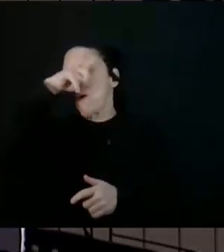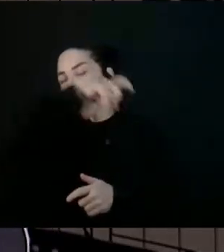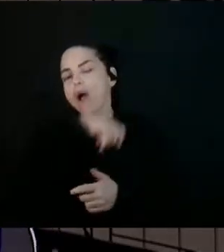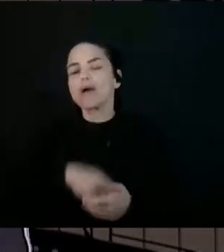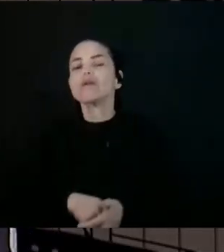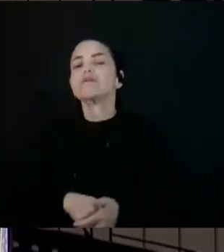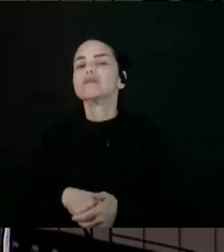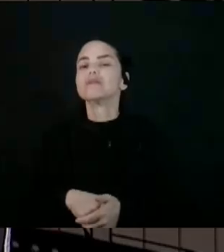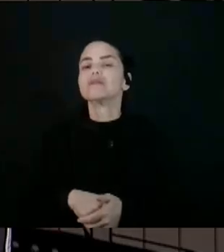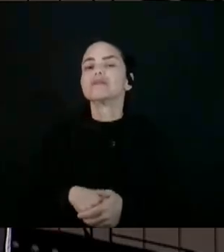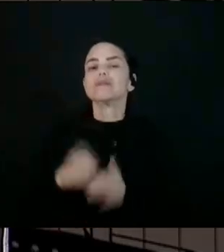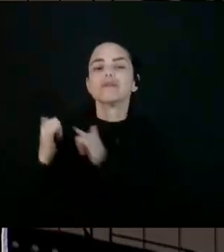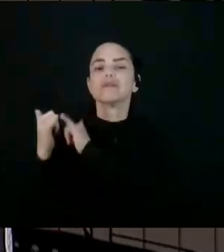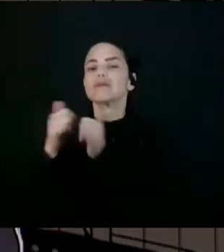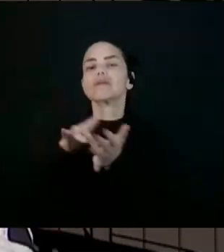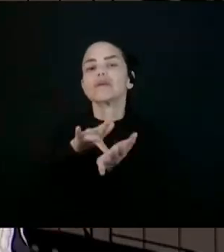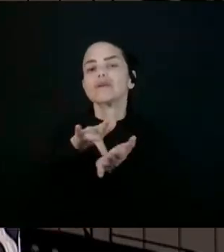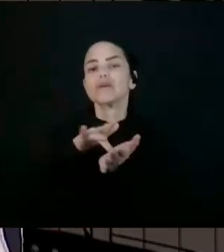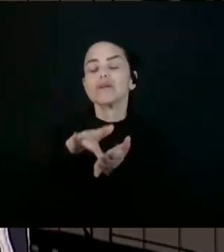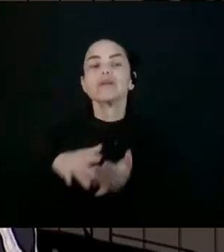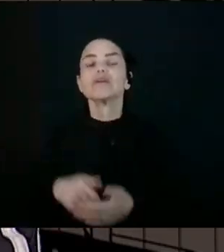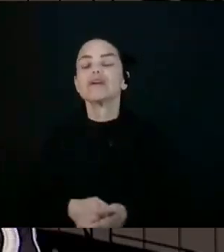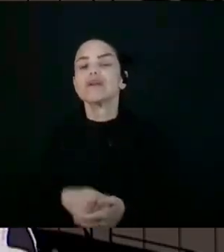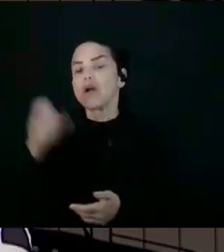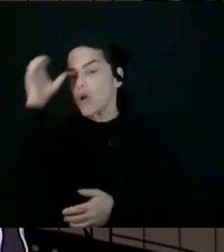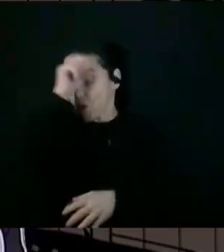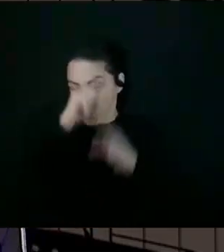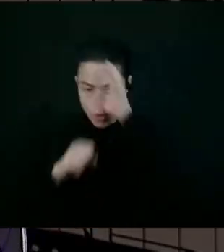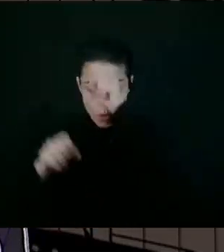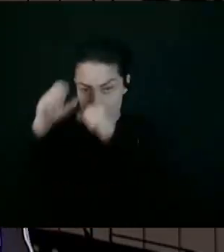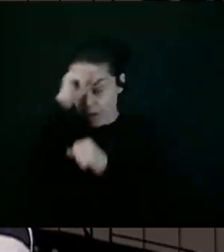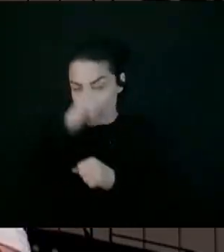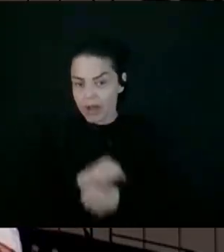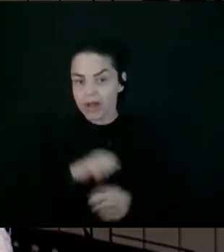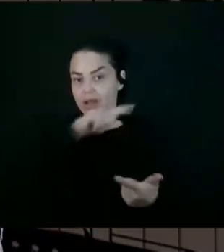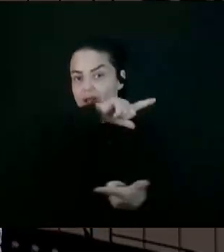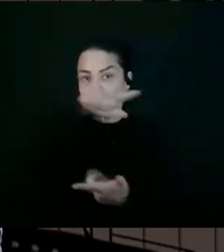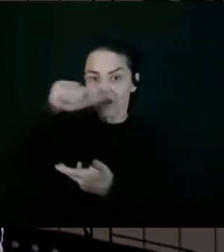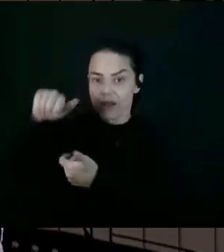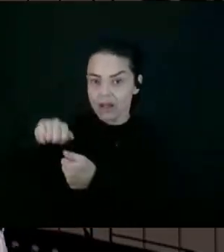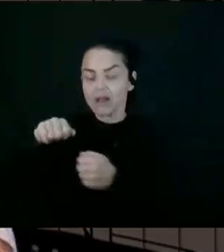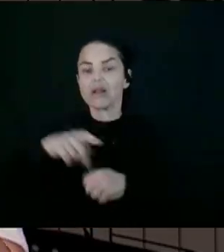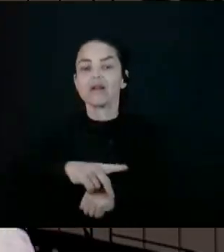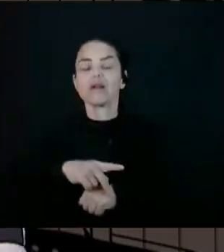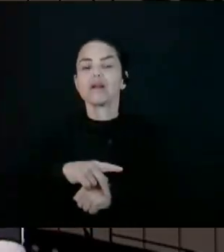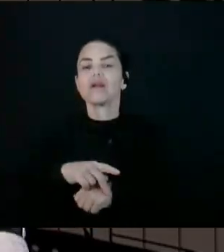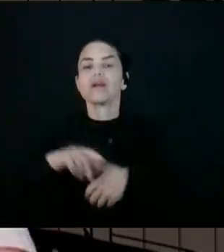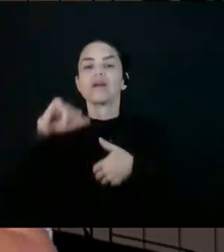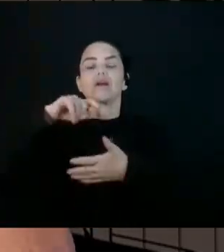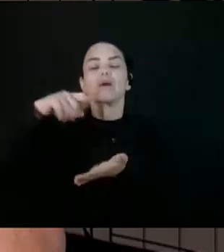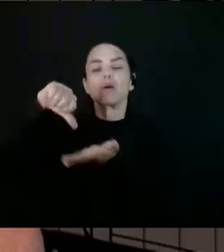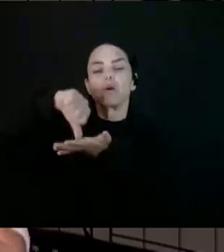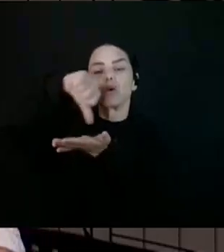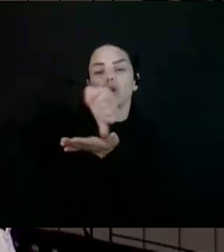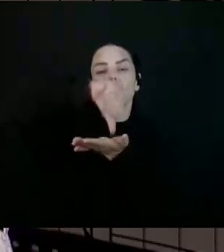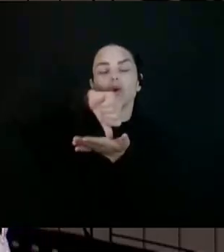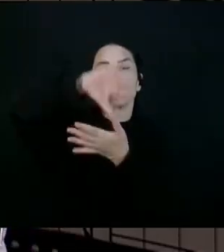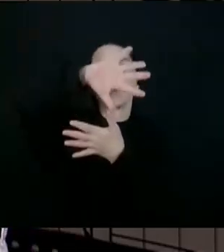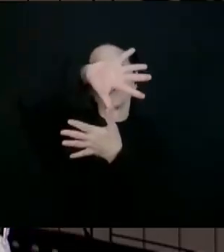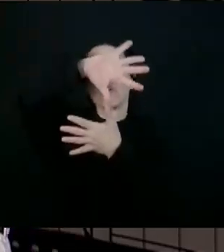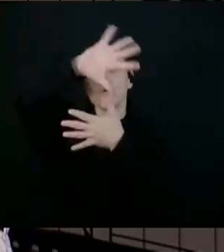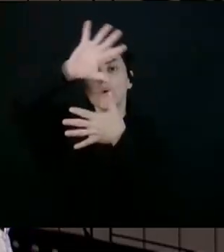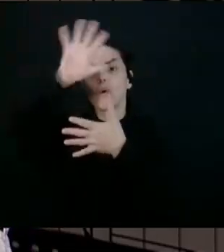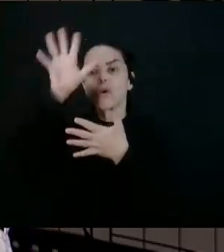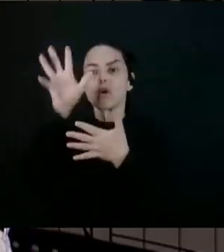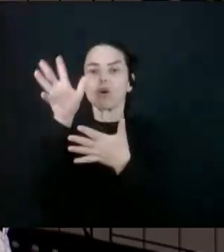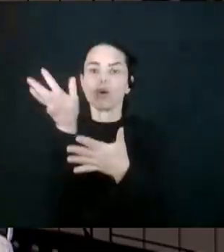lúdica a criança vai aprendendo. E aí lá em geografia, os mapas, aonde fica, em história, a cultura